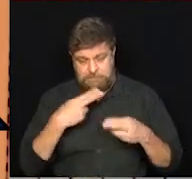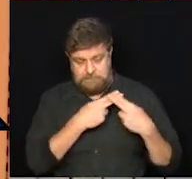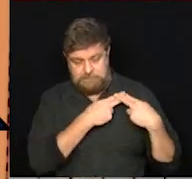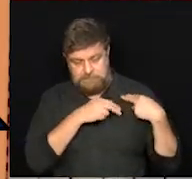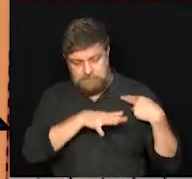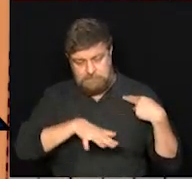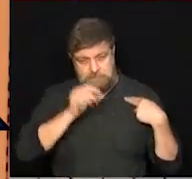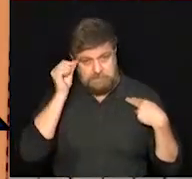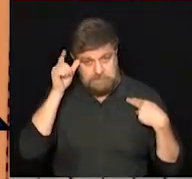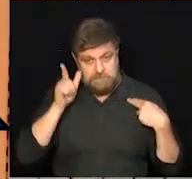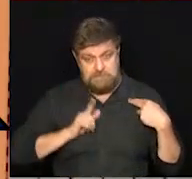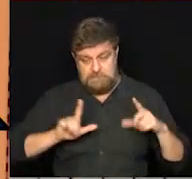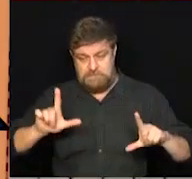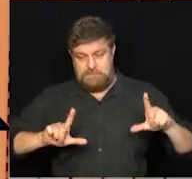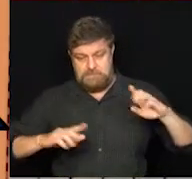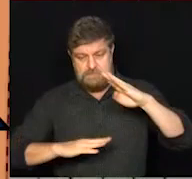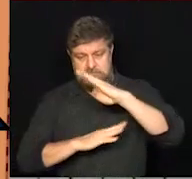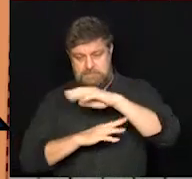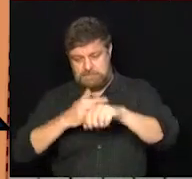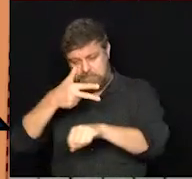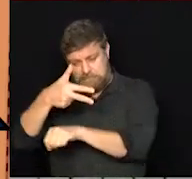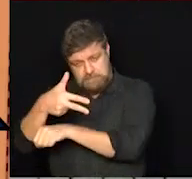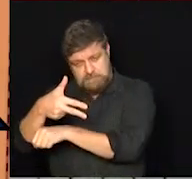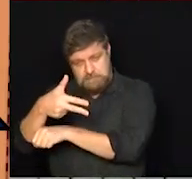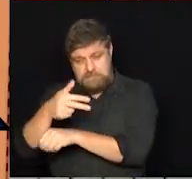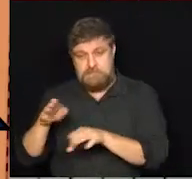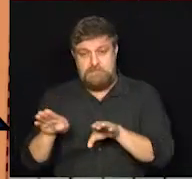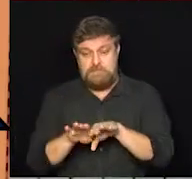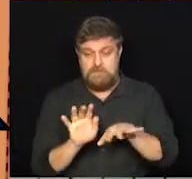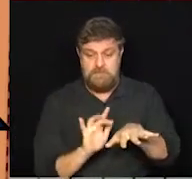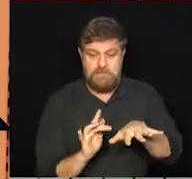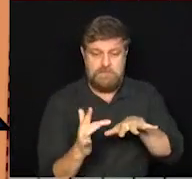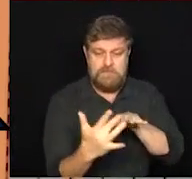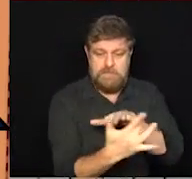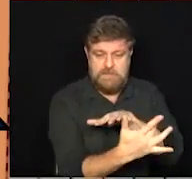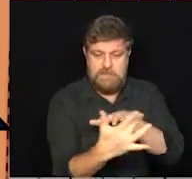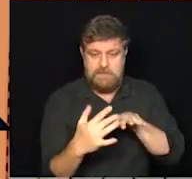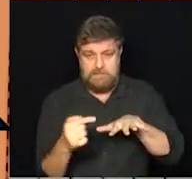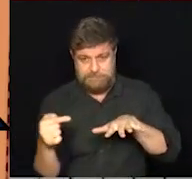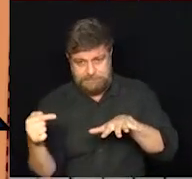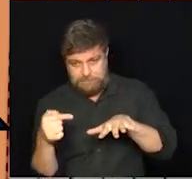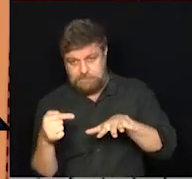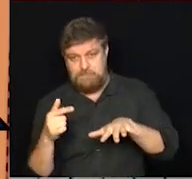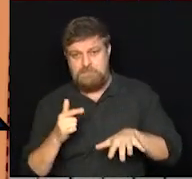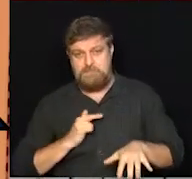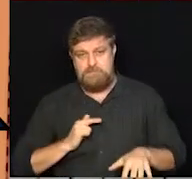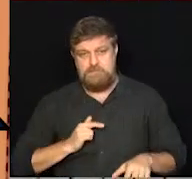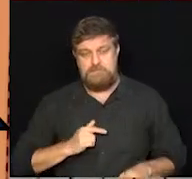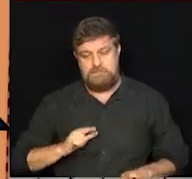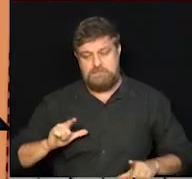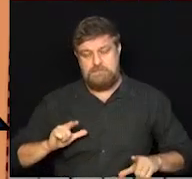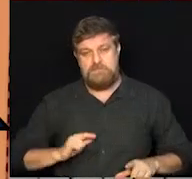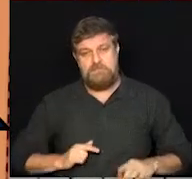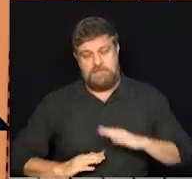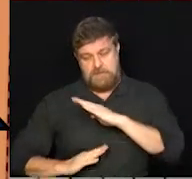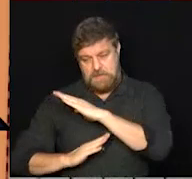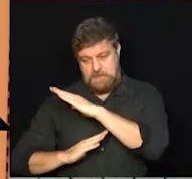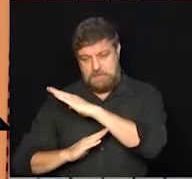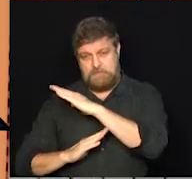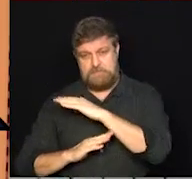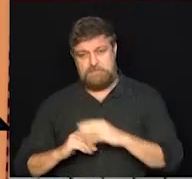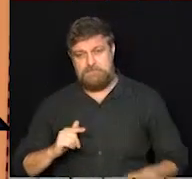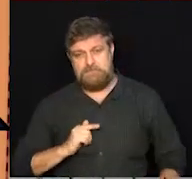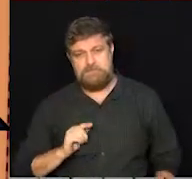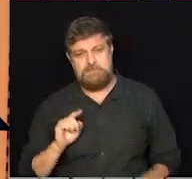a transmissão pela TV Câmara E também pelas redes sociais aqui que envolve a Câmara Municipal de Campinas